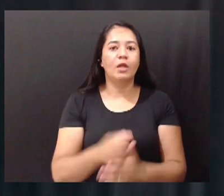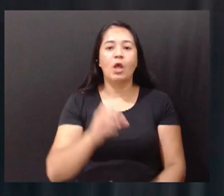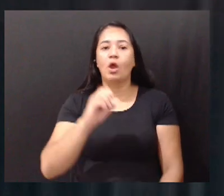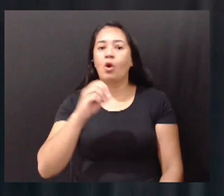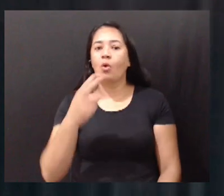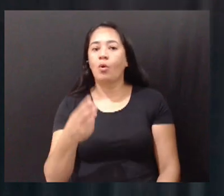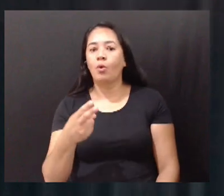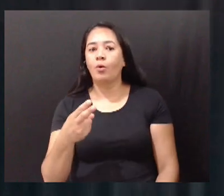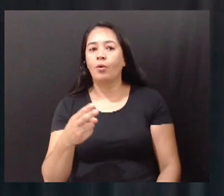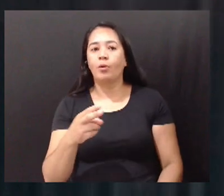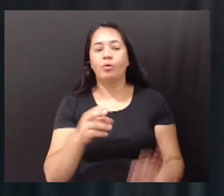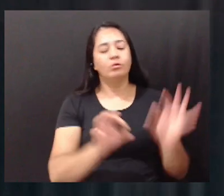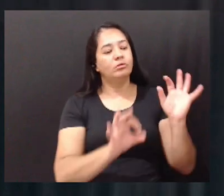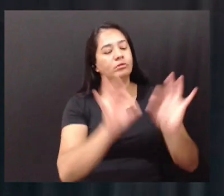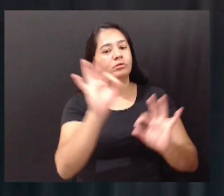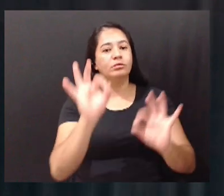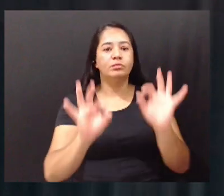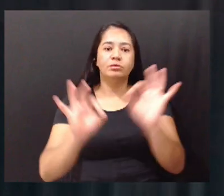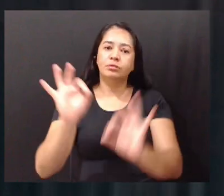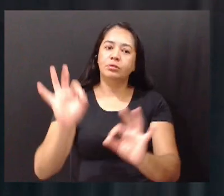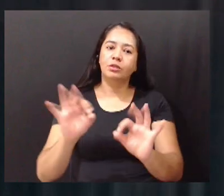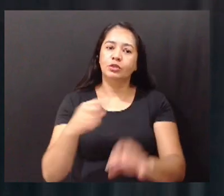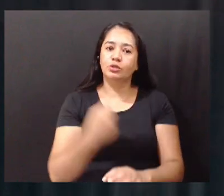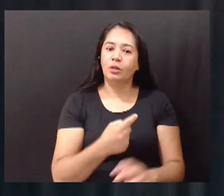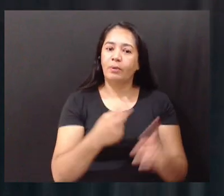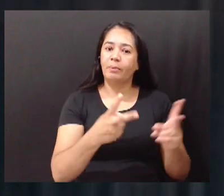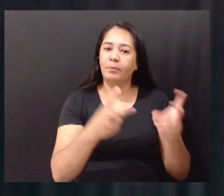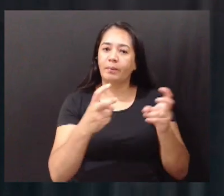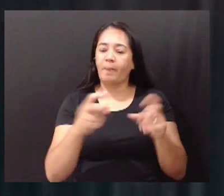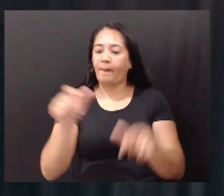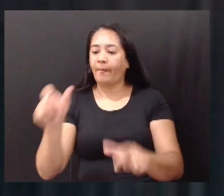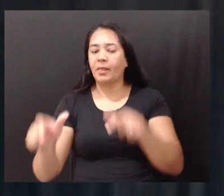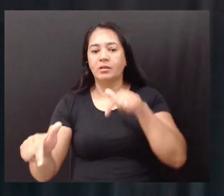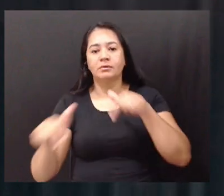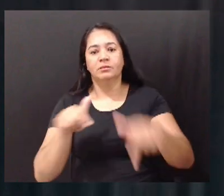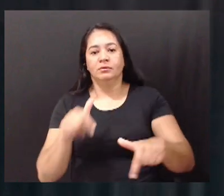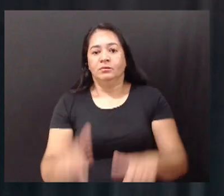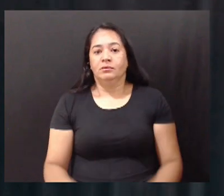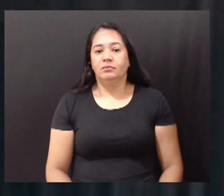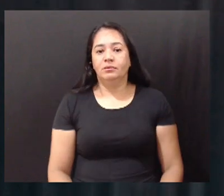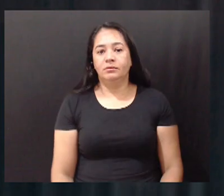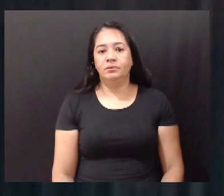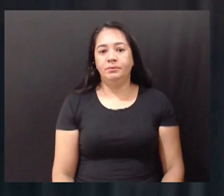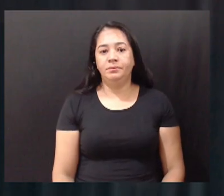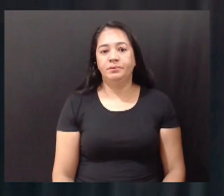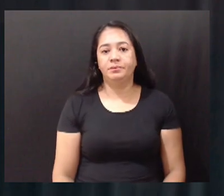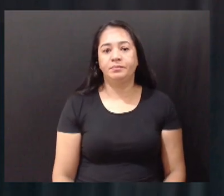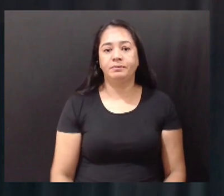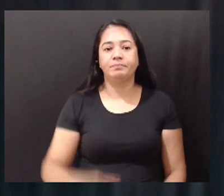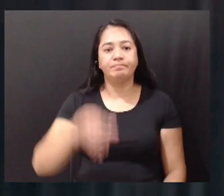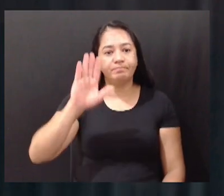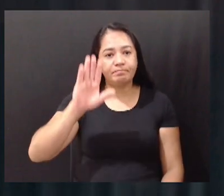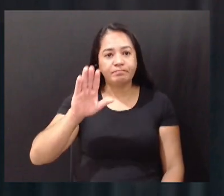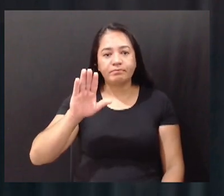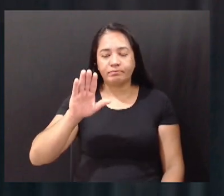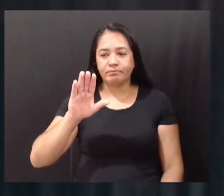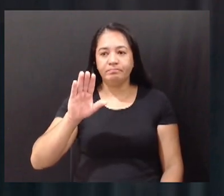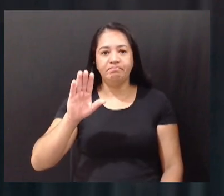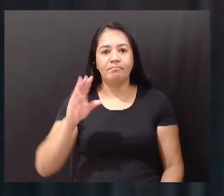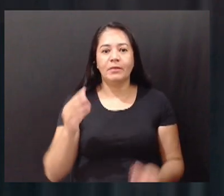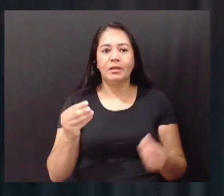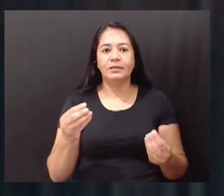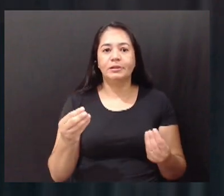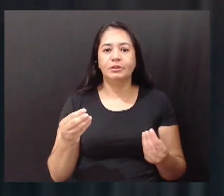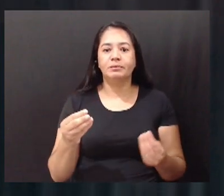programação, né? Nós observamos que os trabalhadores, eles têm ficado cada vez mais inseguros, tendo